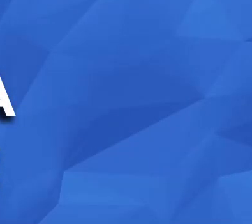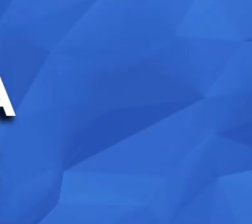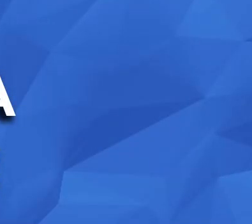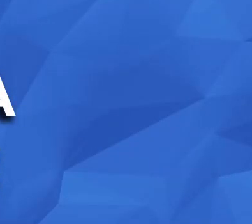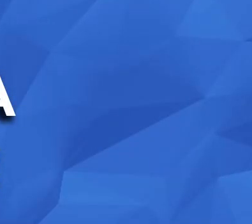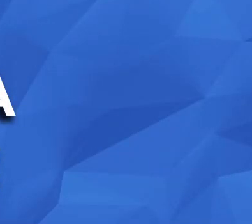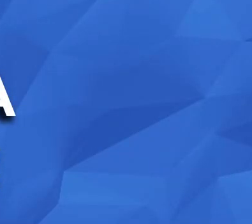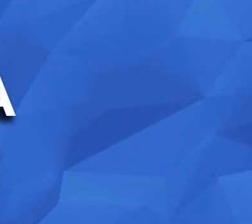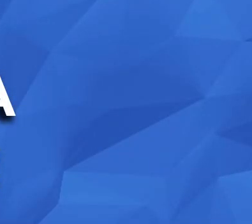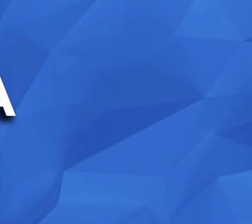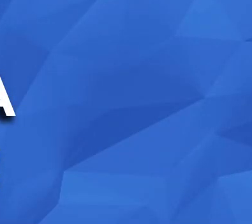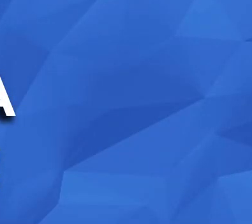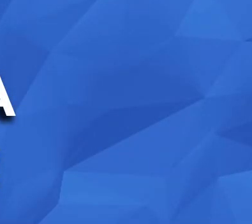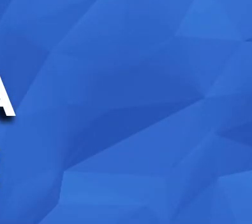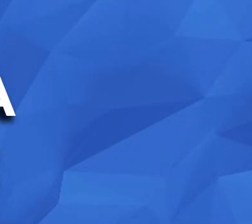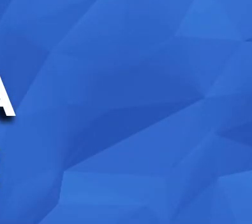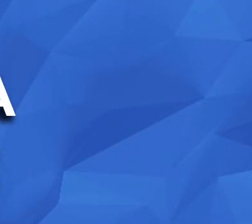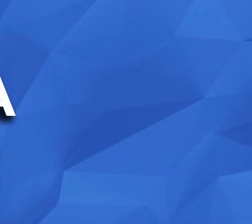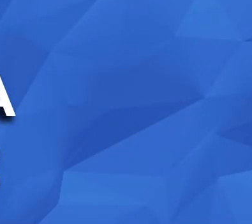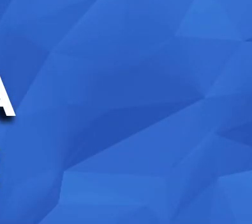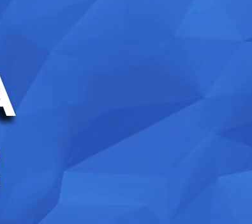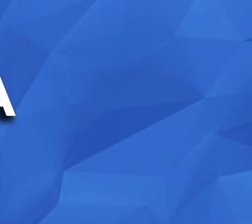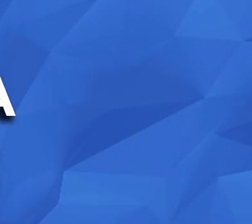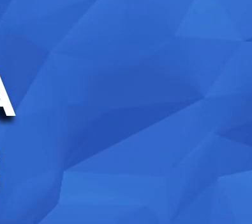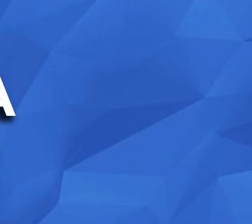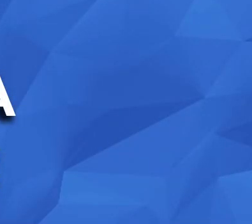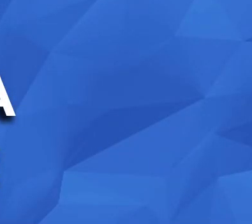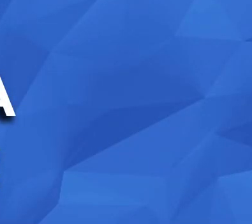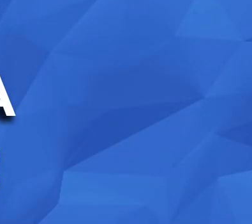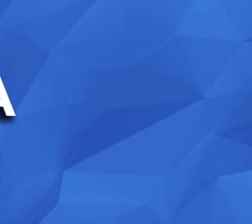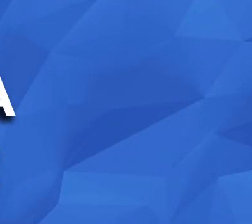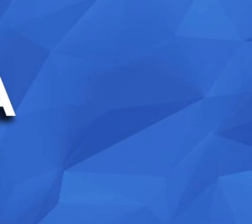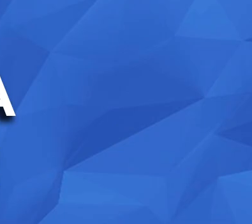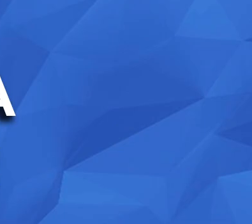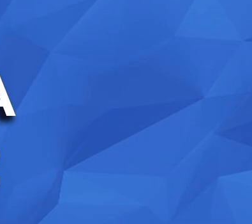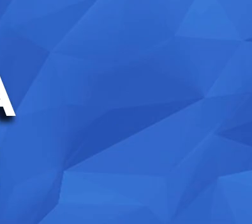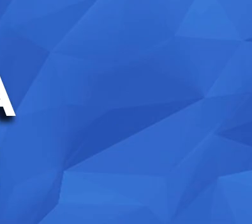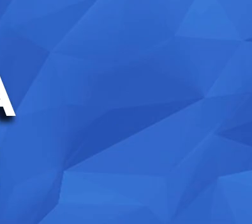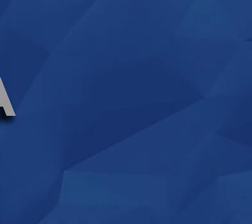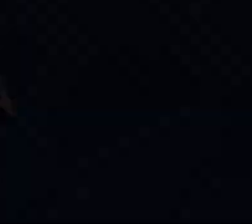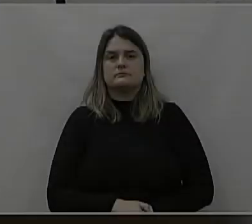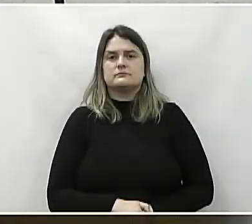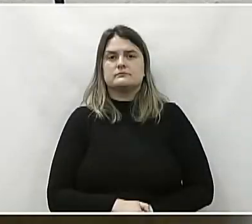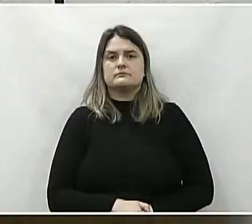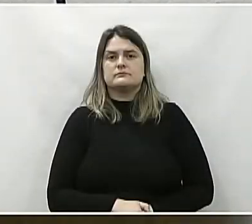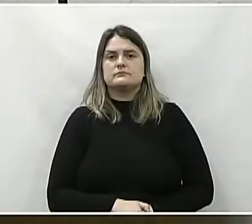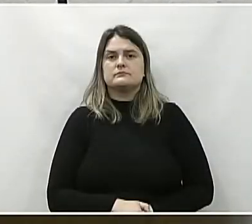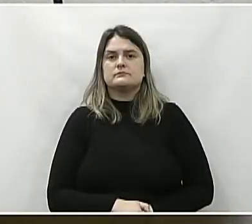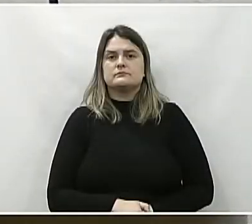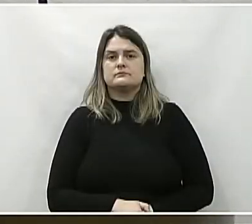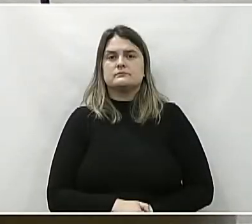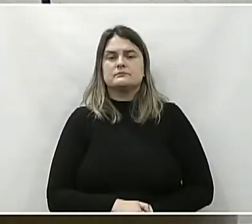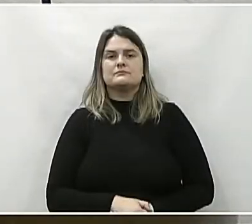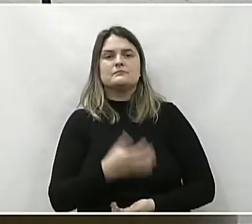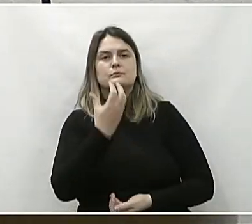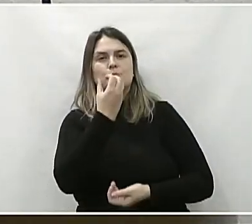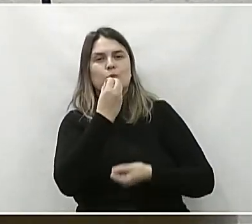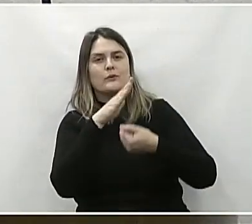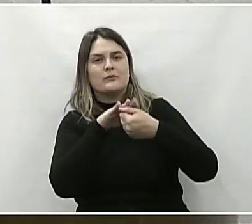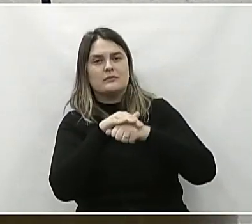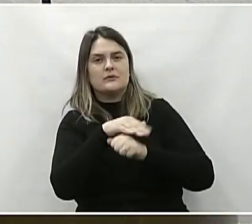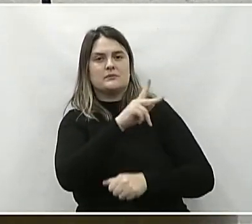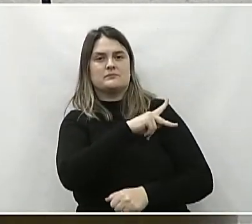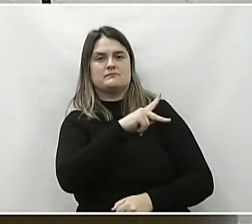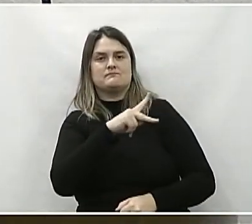E aí E aí Oi boa noite foi